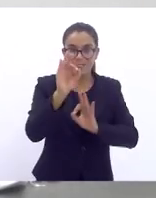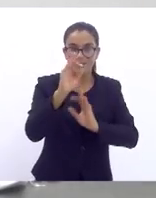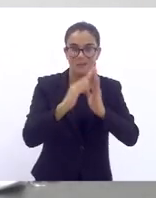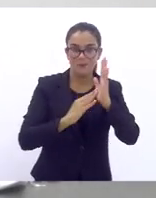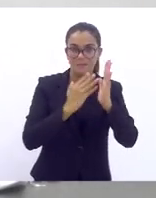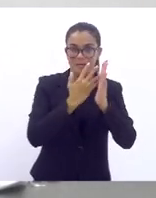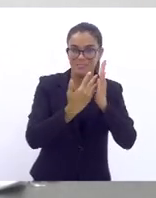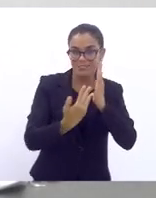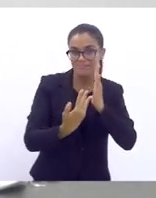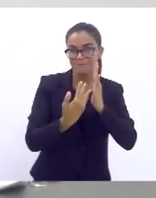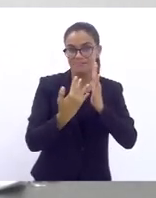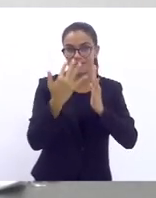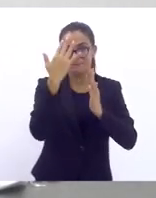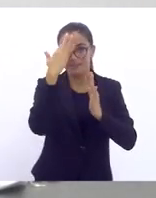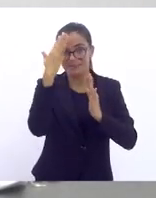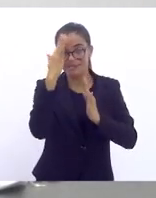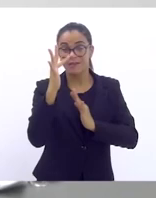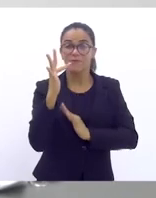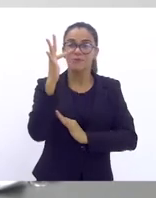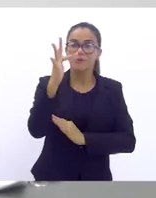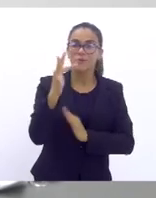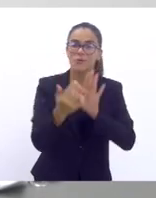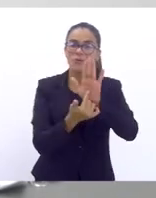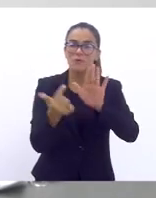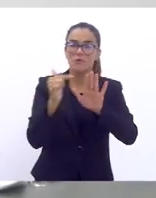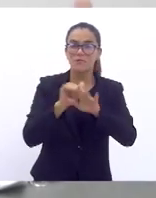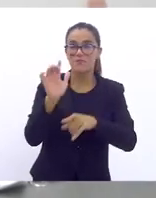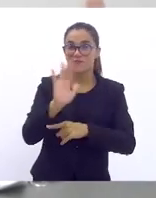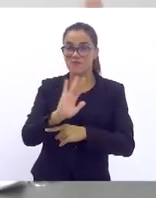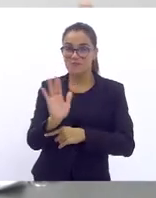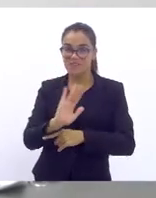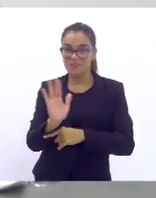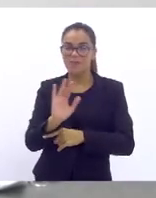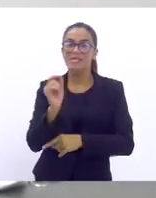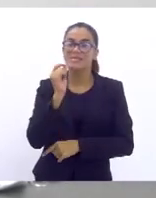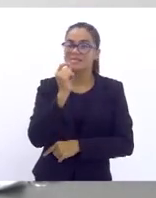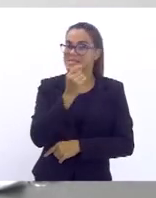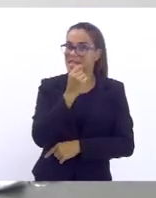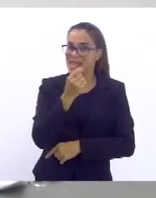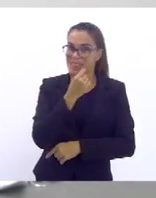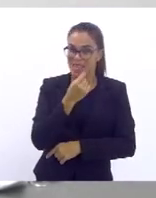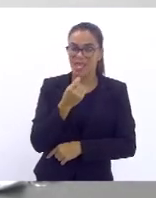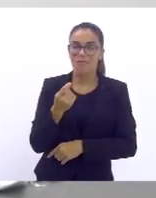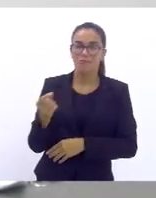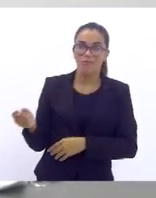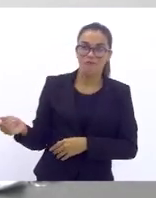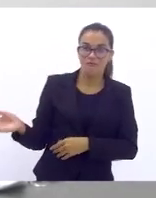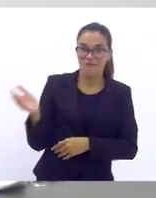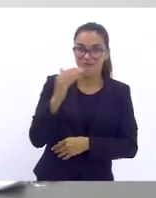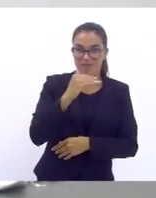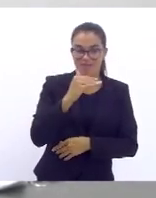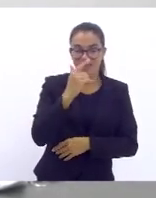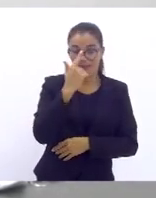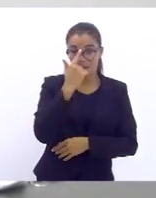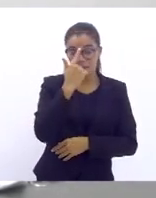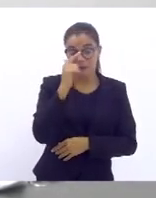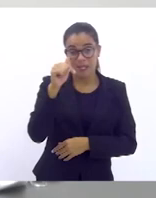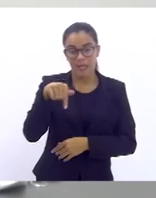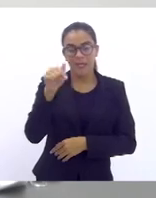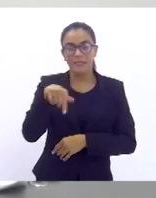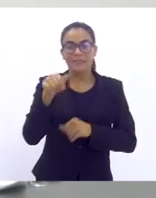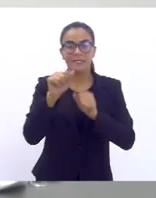um famoso filme quando setembro vier a gente vai poder aqui no